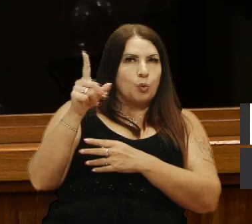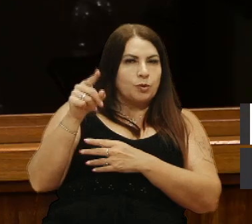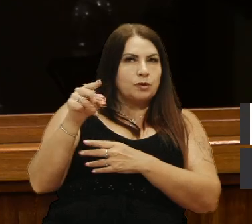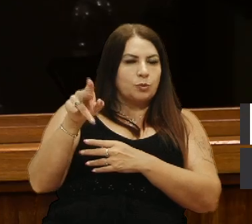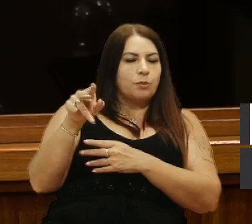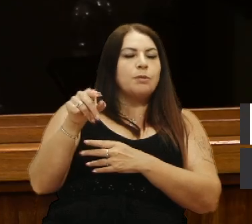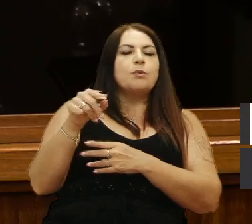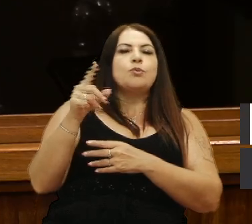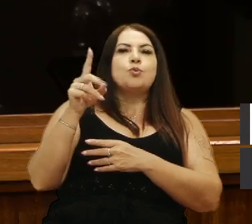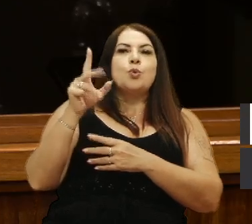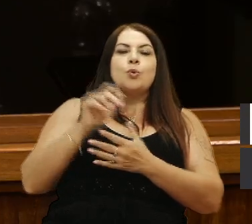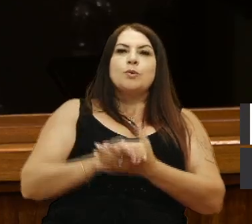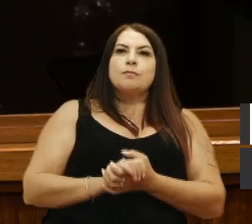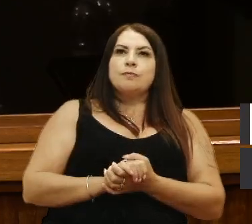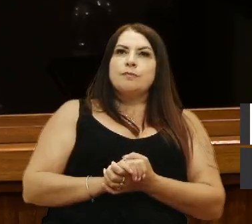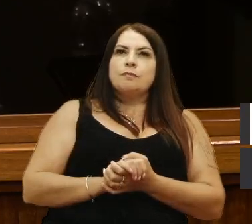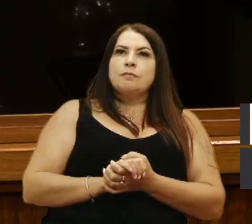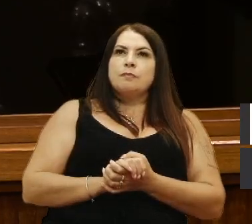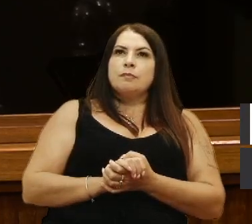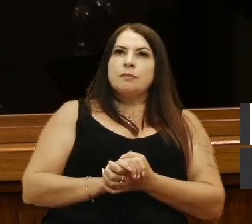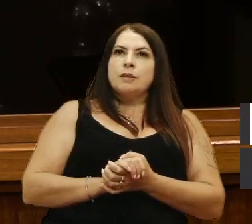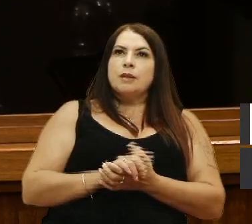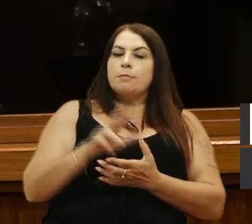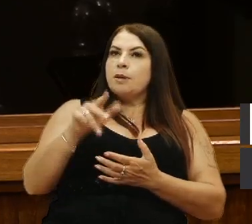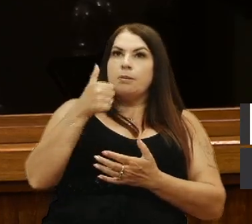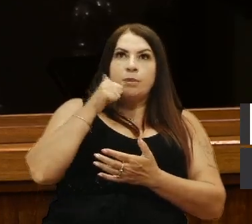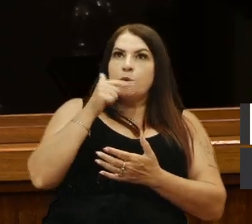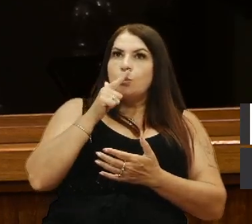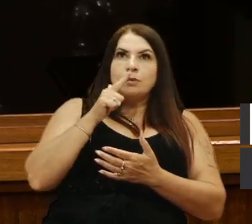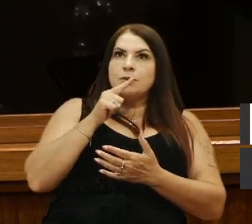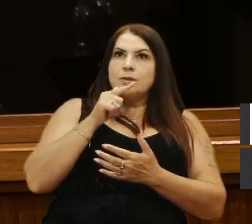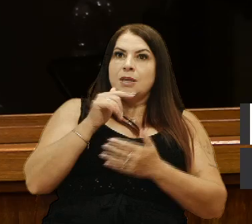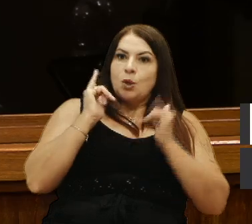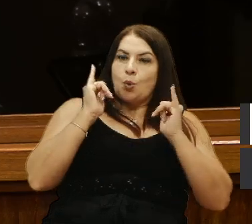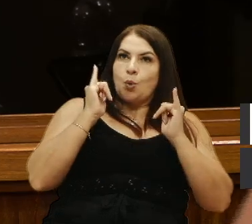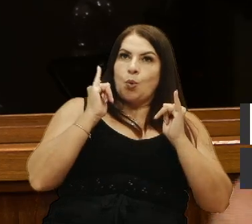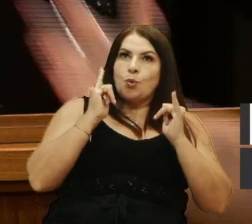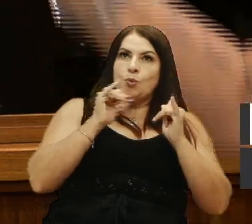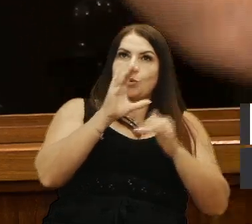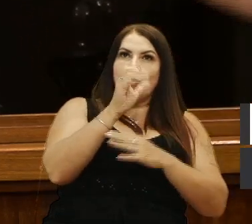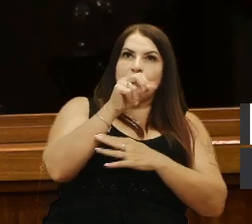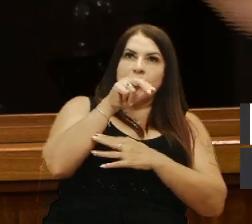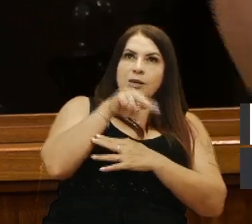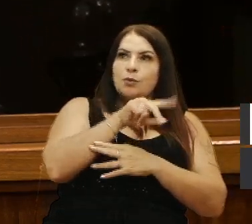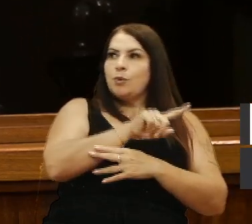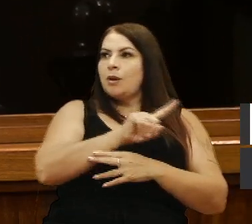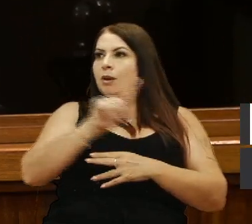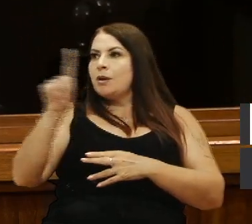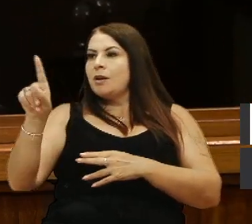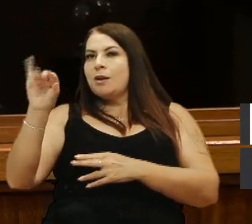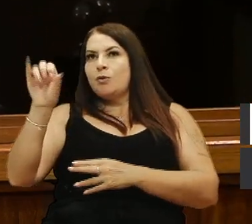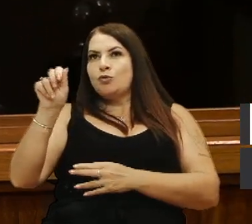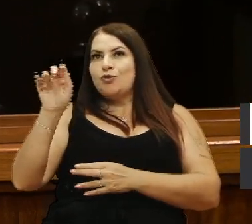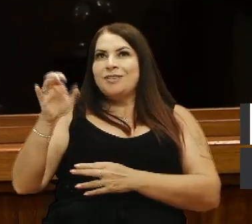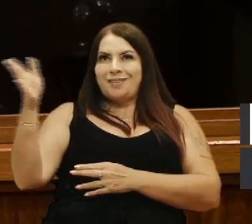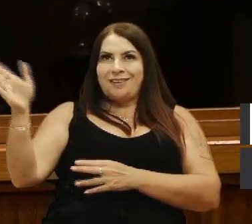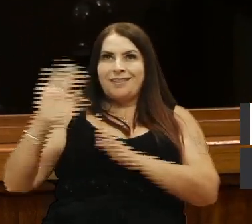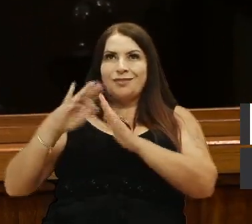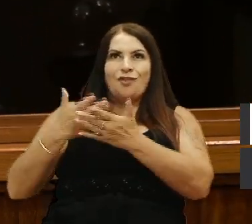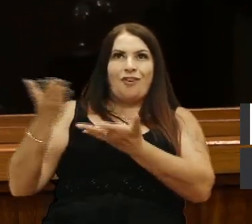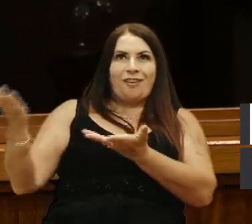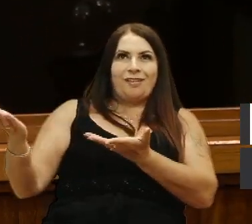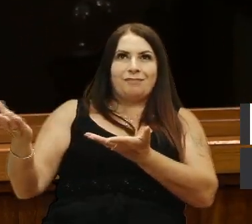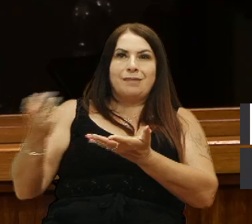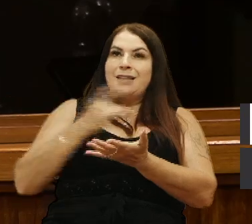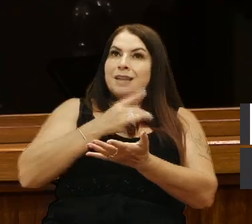de 12 anos, ela disse, a minha irmã não consegue pegar o ônibus do Canyon para ir lá no José Bonifácio. Ela